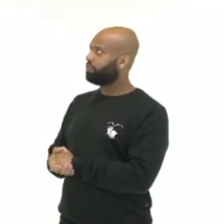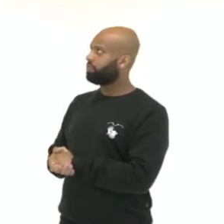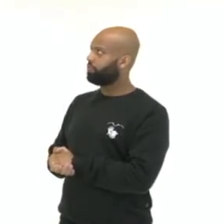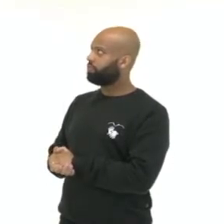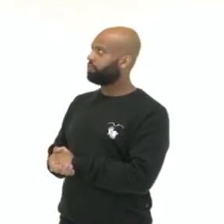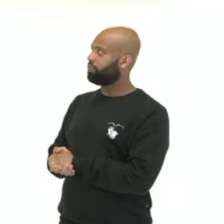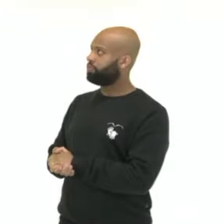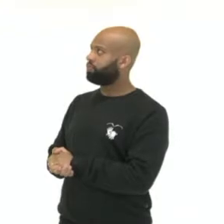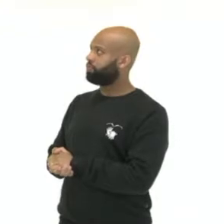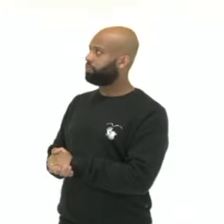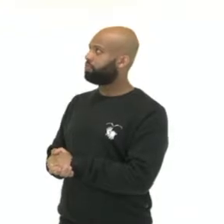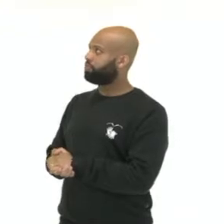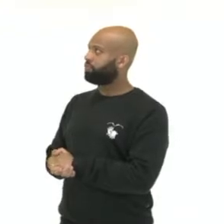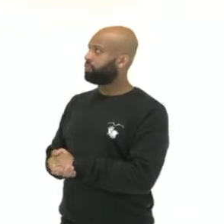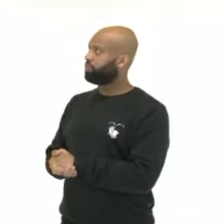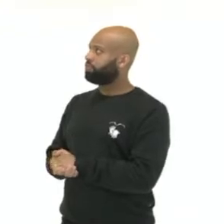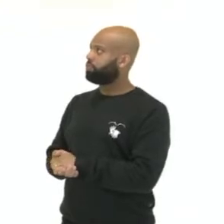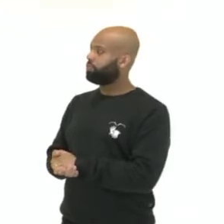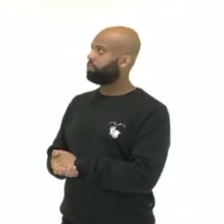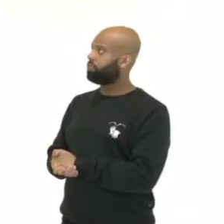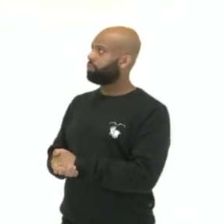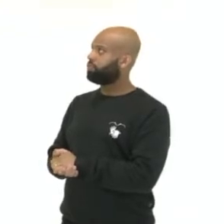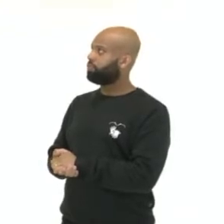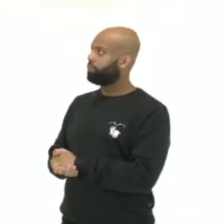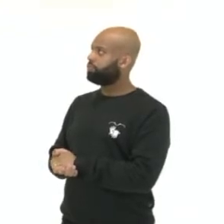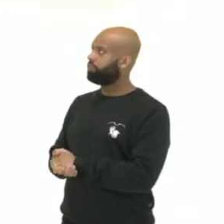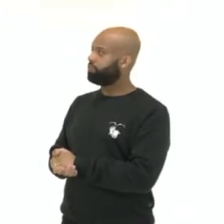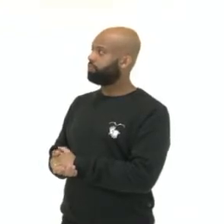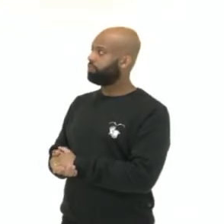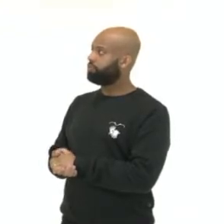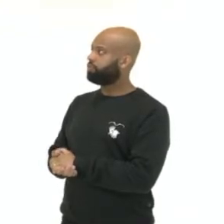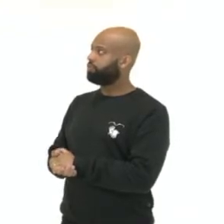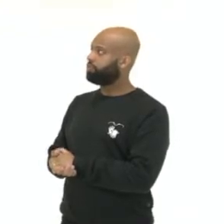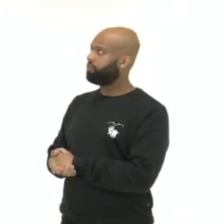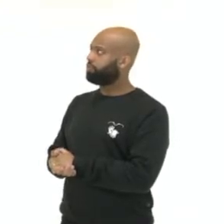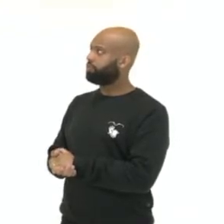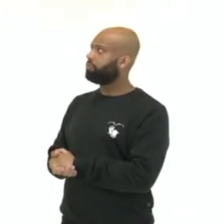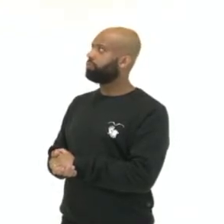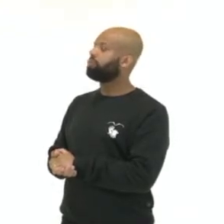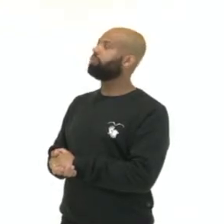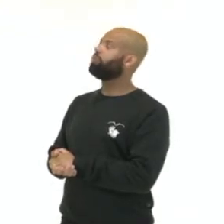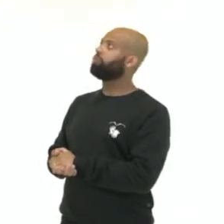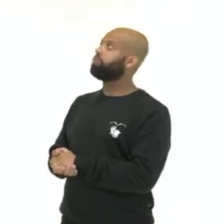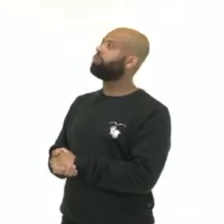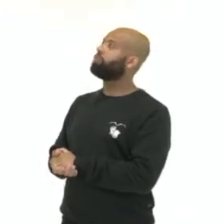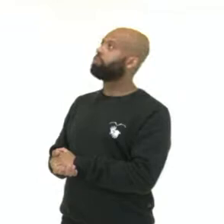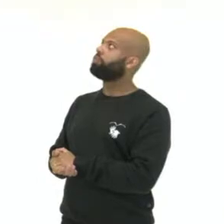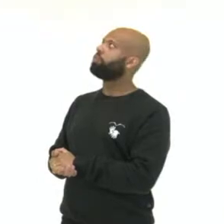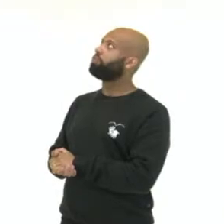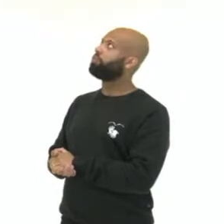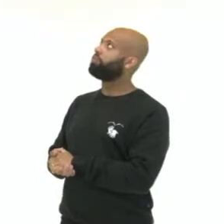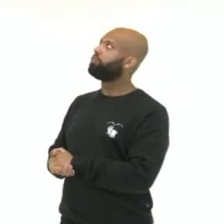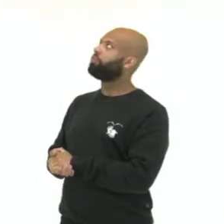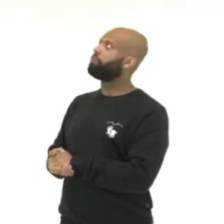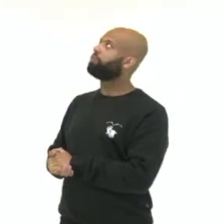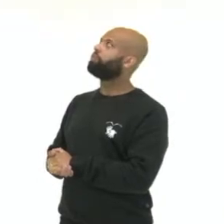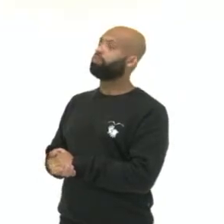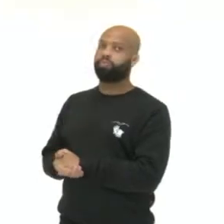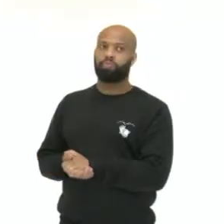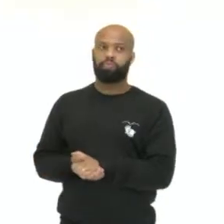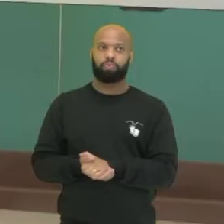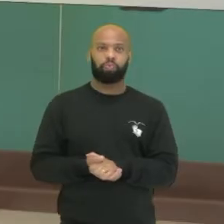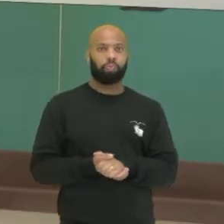horas são? Hora de você também ter o seu. Tá, mas que horas são? Tá bom, eu não sei ver as